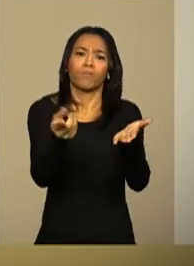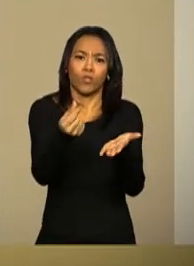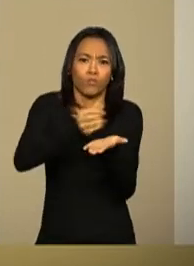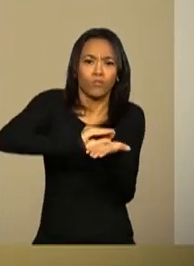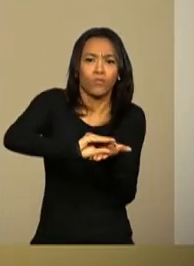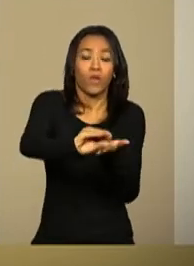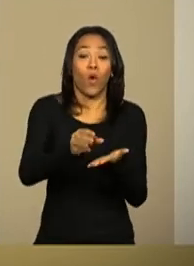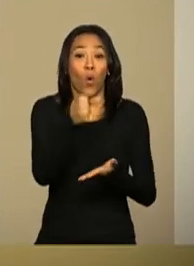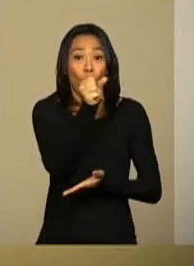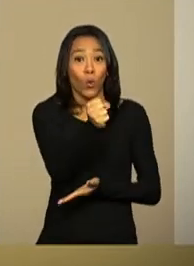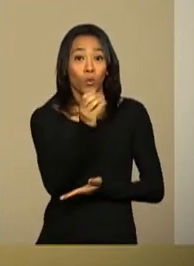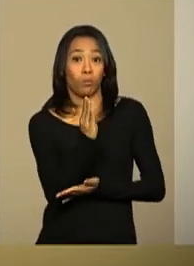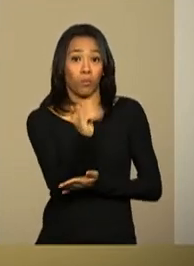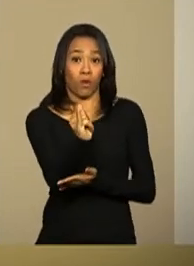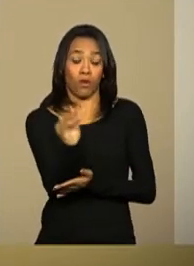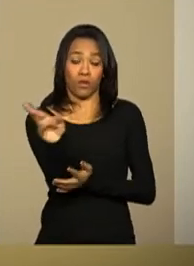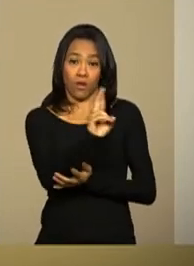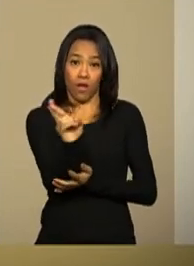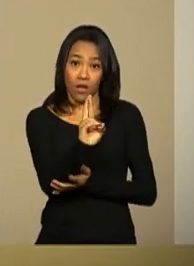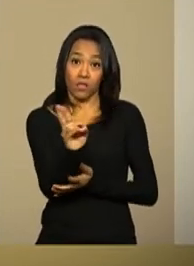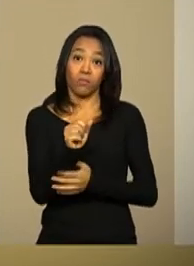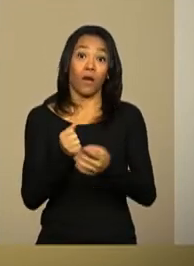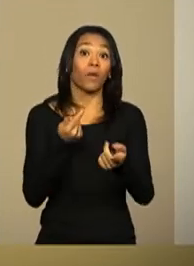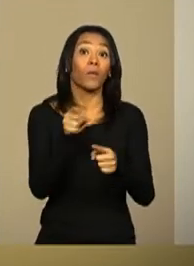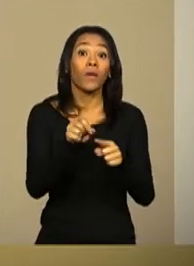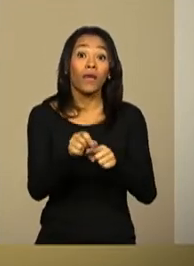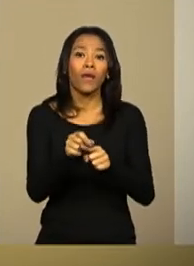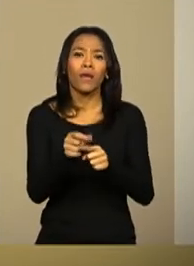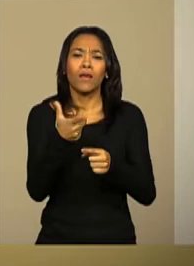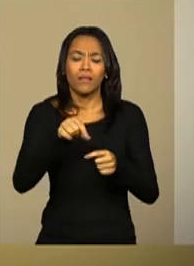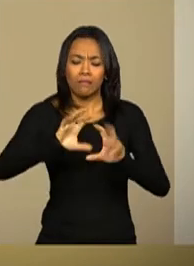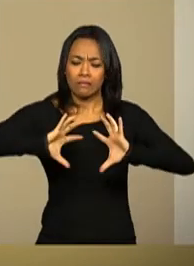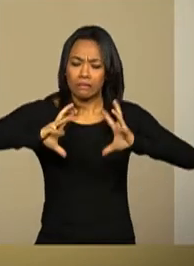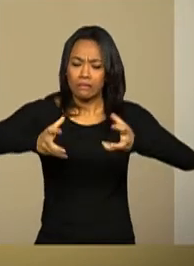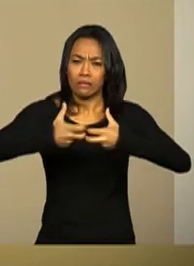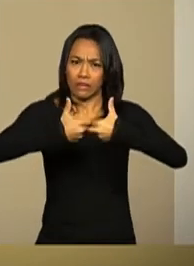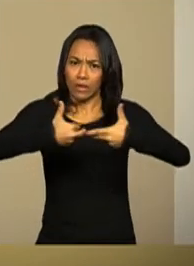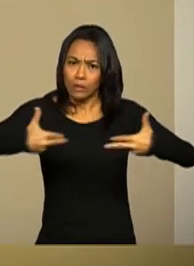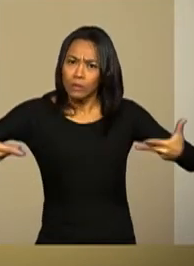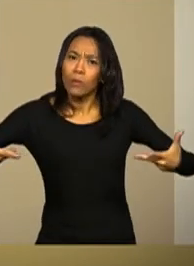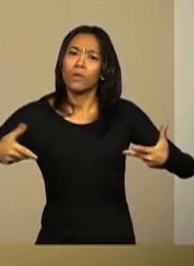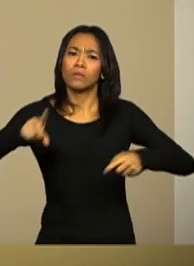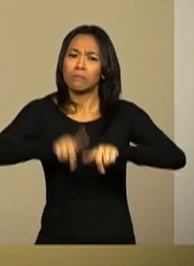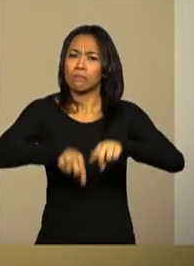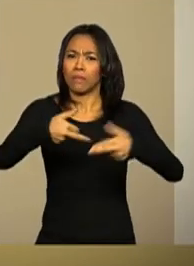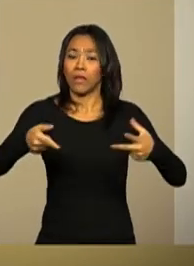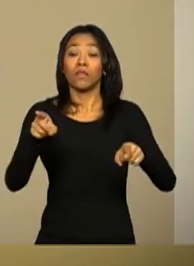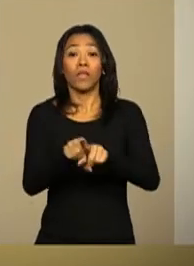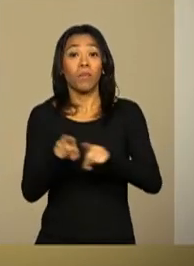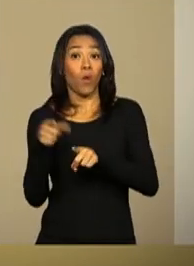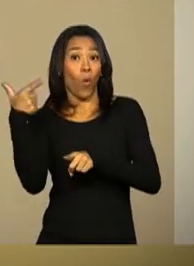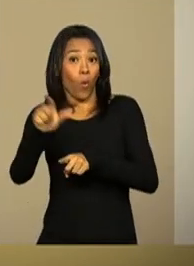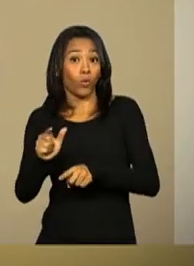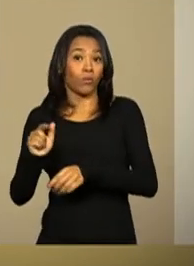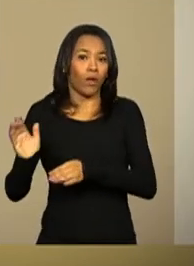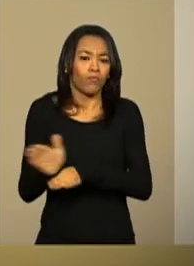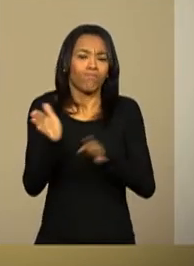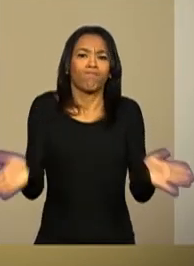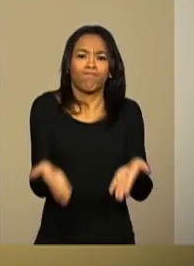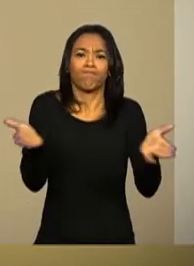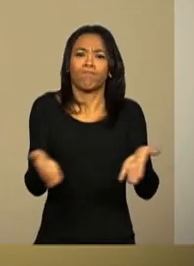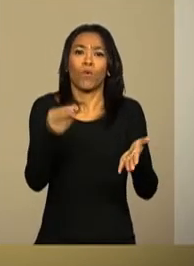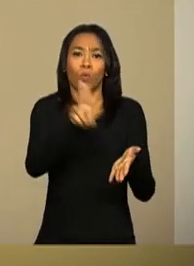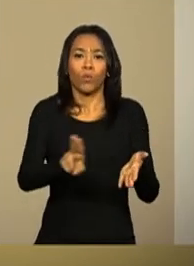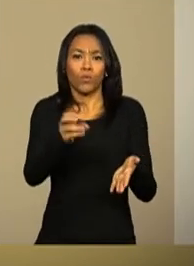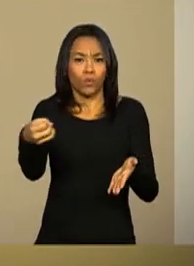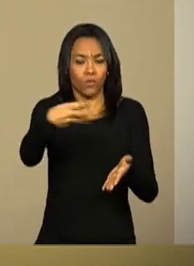oito bilhões de reais para aquisição de colheitadeiras e tratores outra iniciativa para estimular o uso de